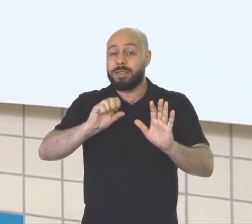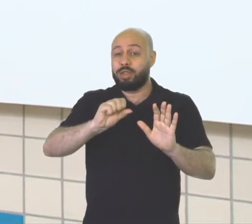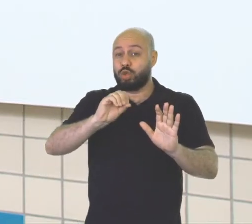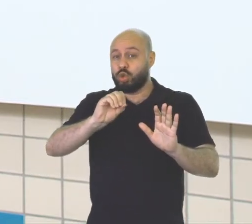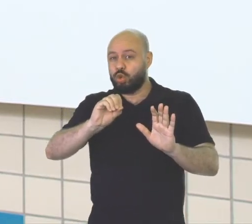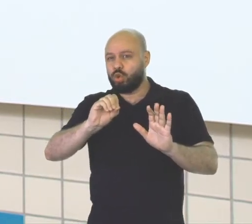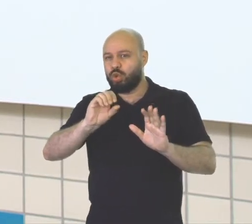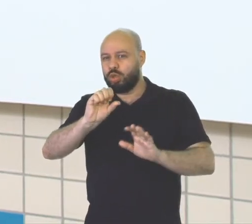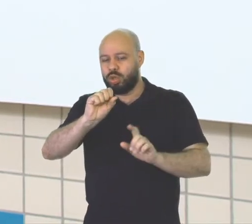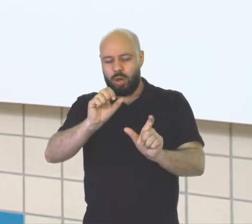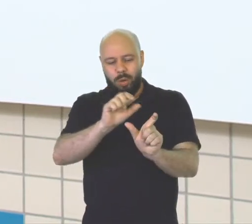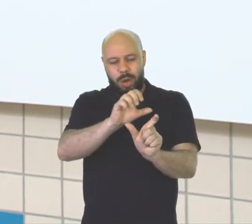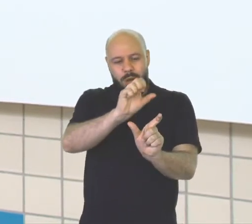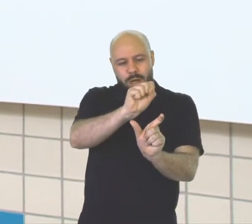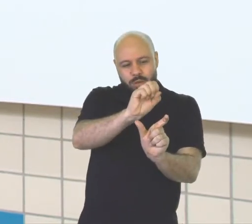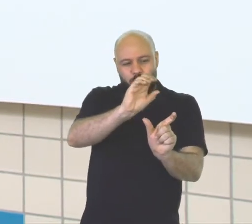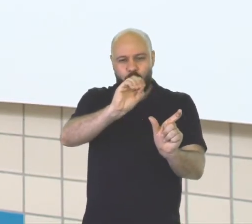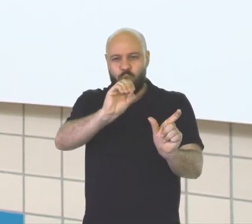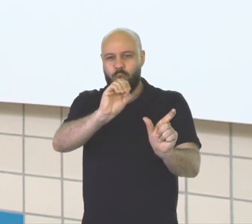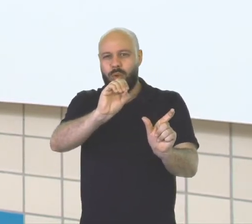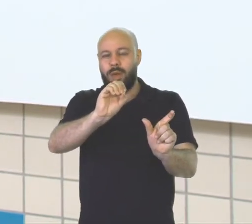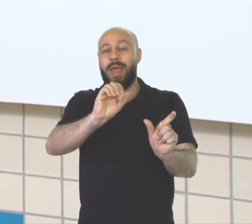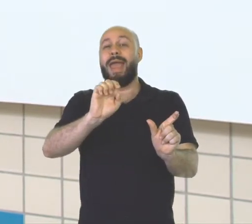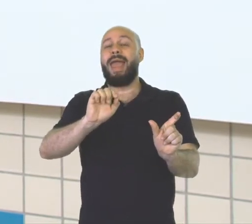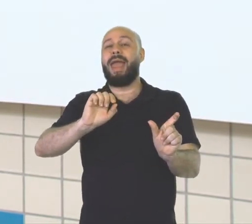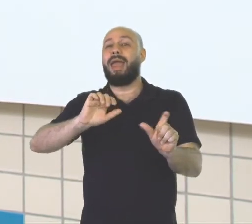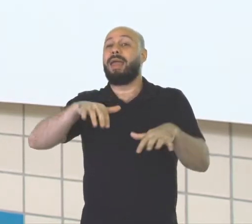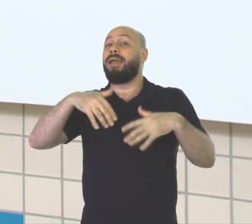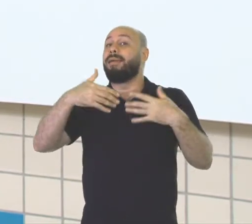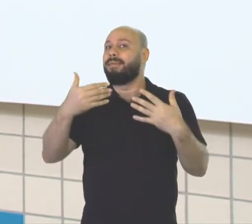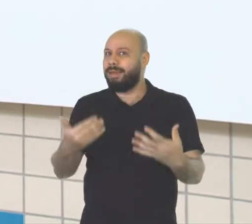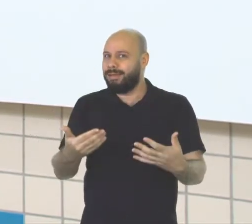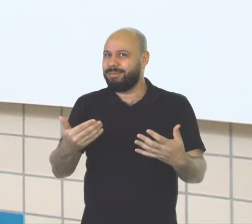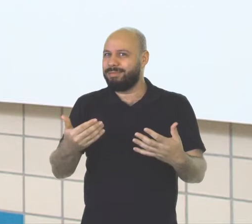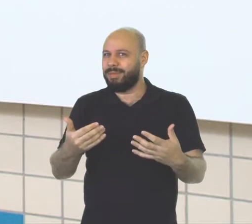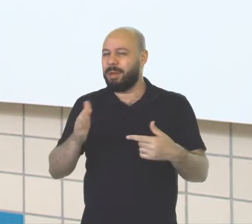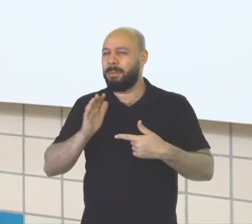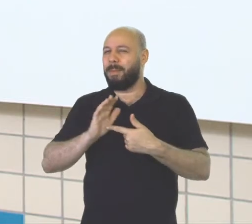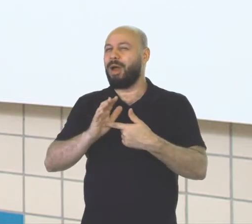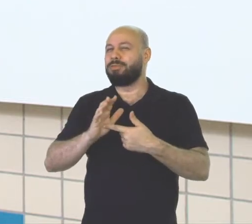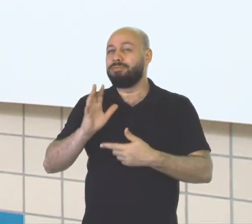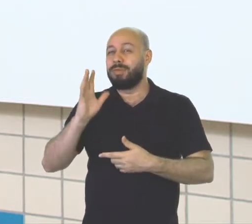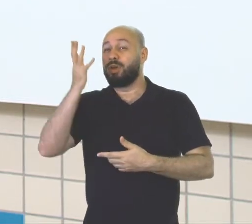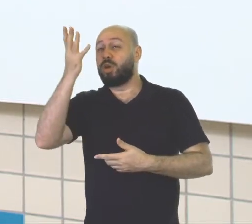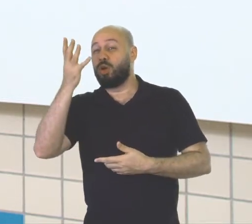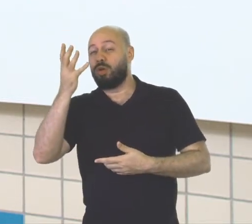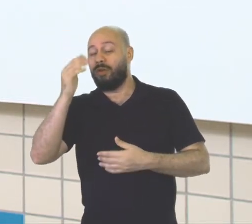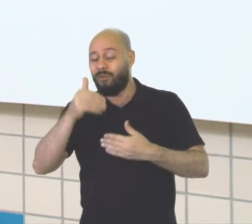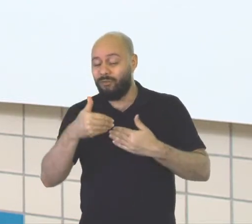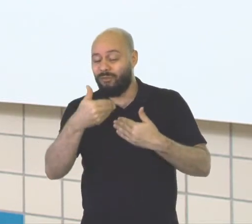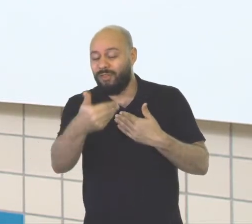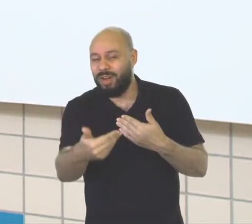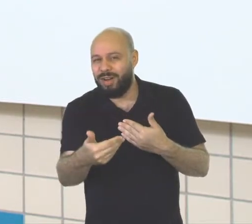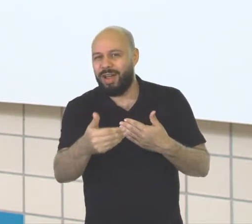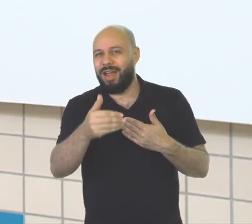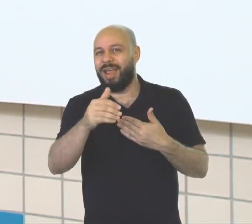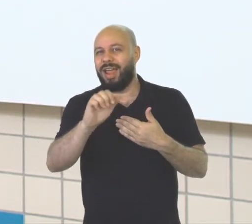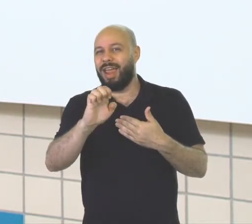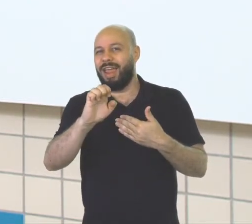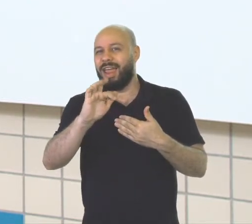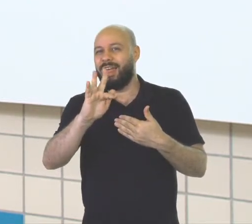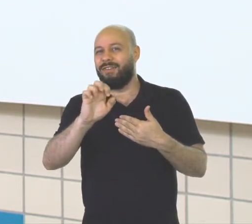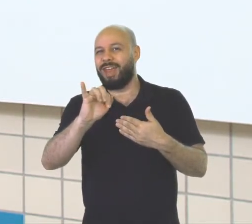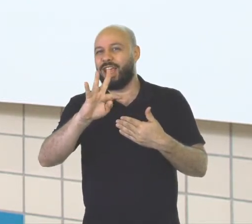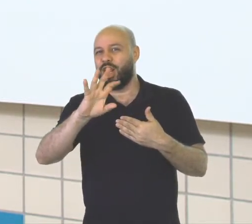então, esse então aqui, ó, ele já expressa resultado, tá certo? Efeito. It's really